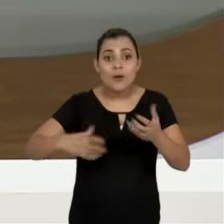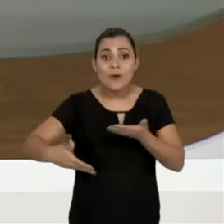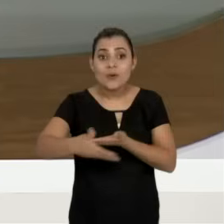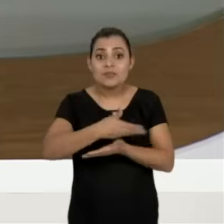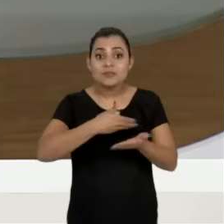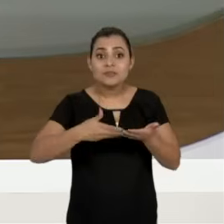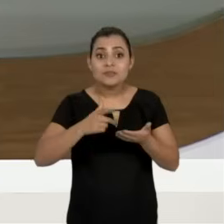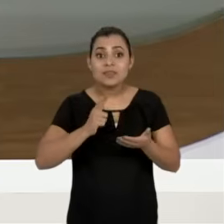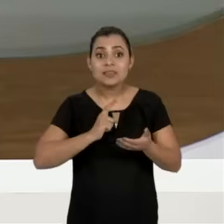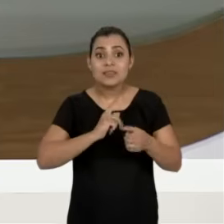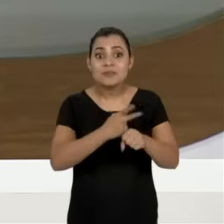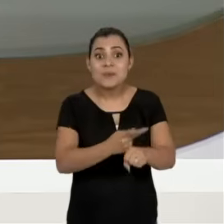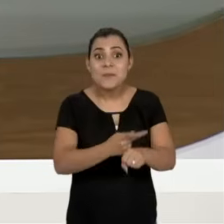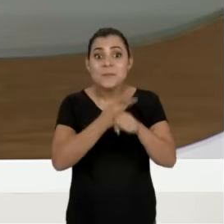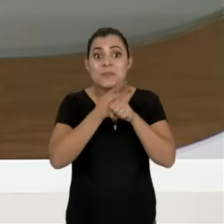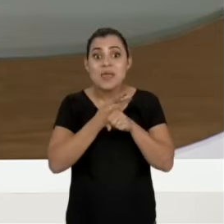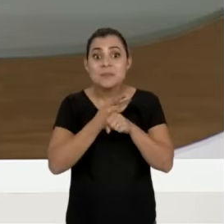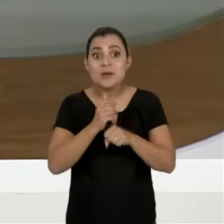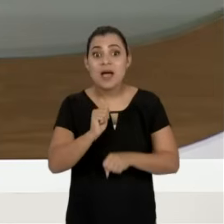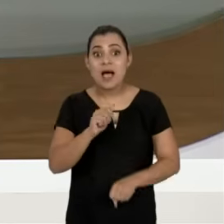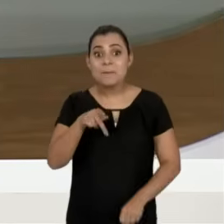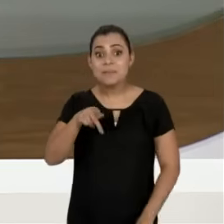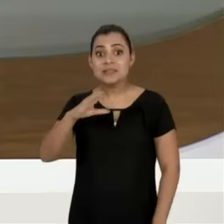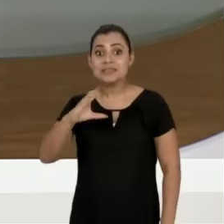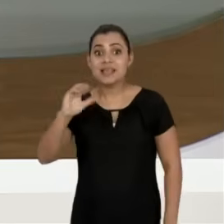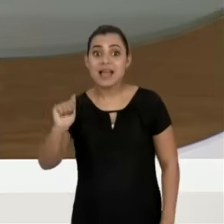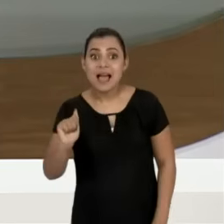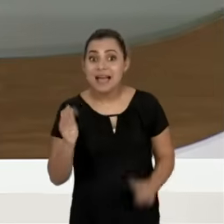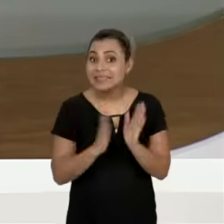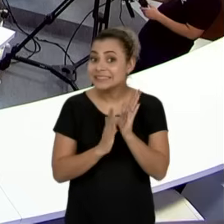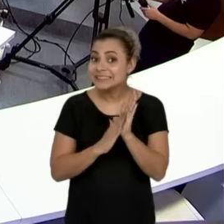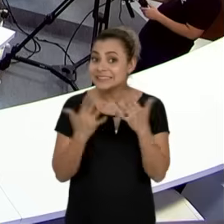Viva ganhou o prêmio APCA. Ei.